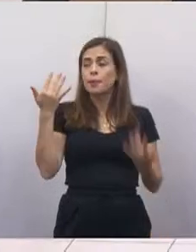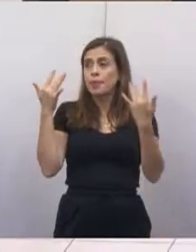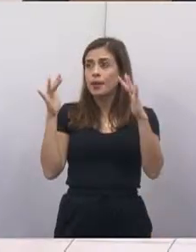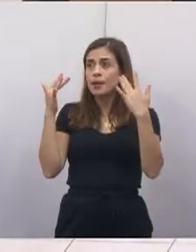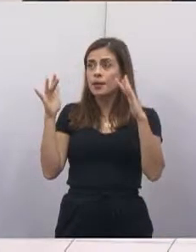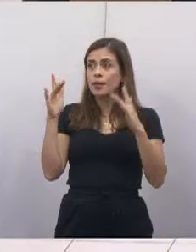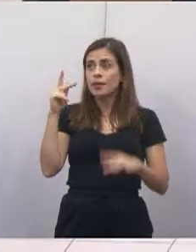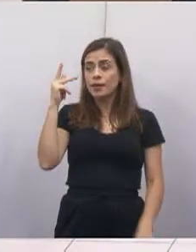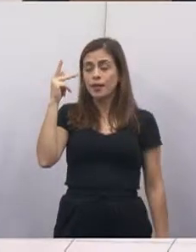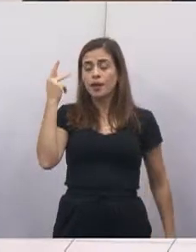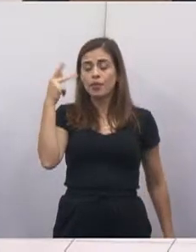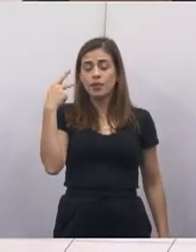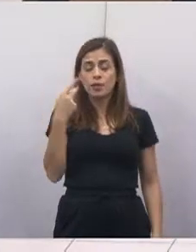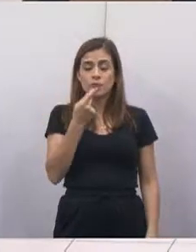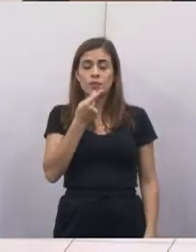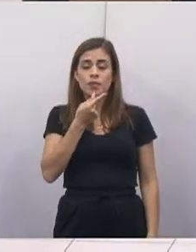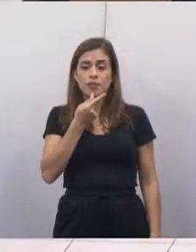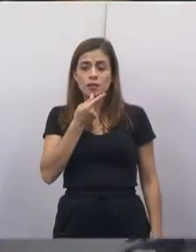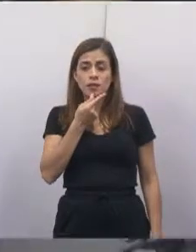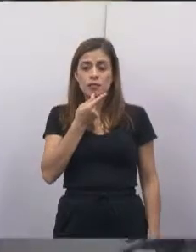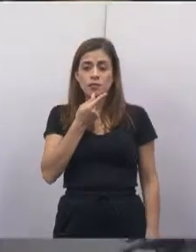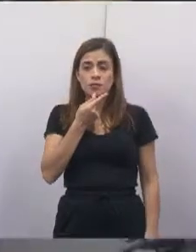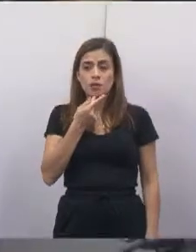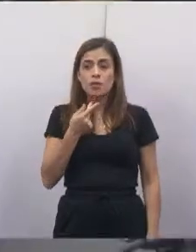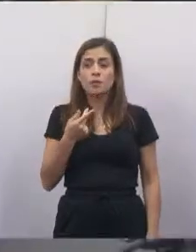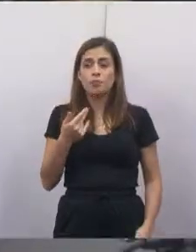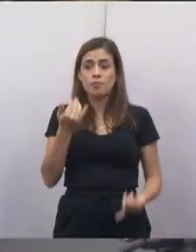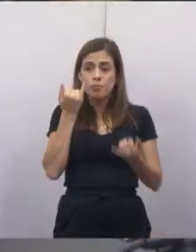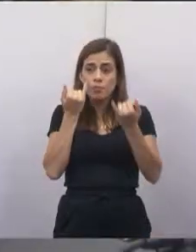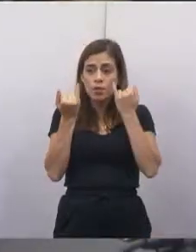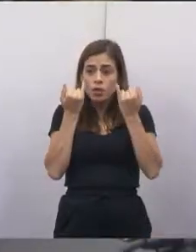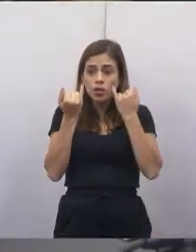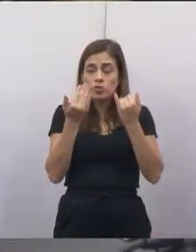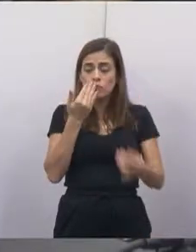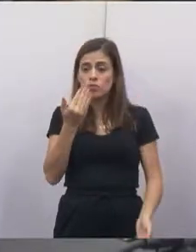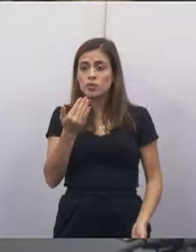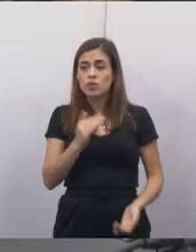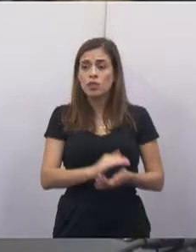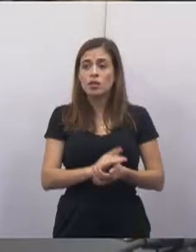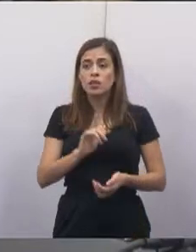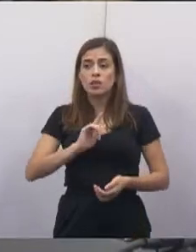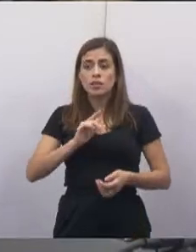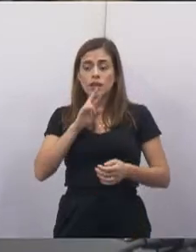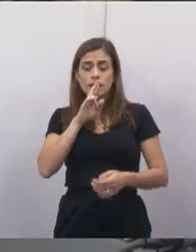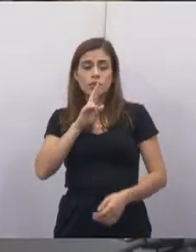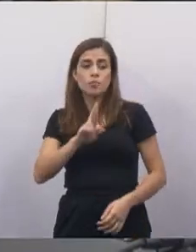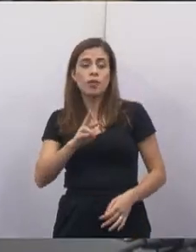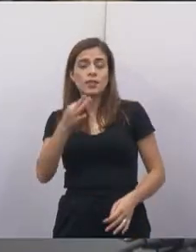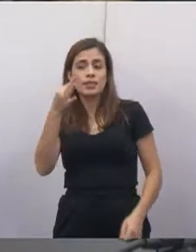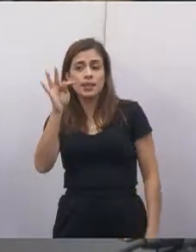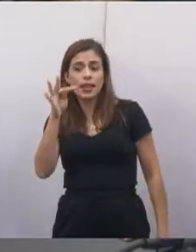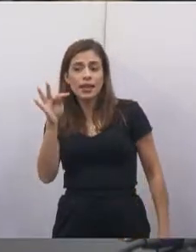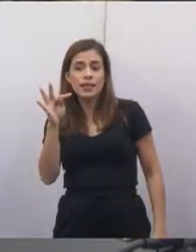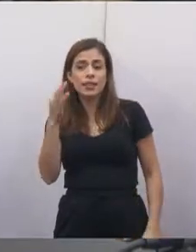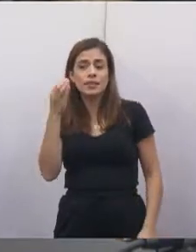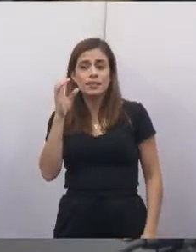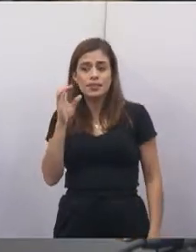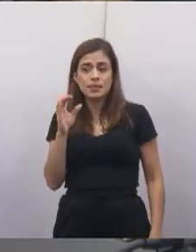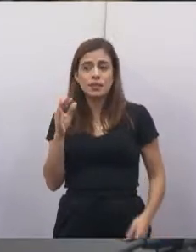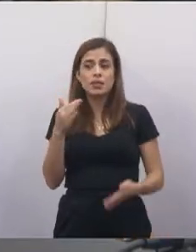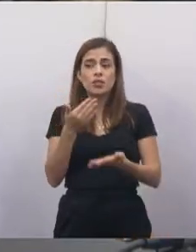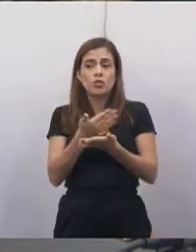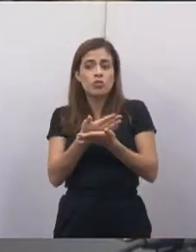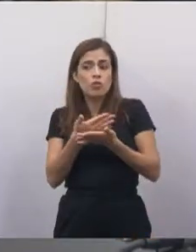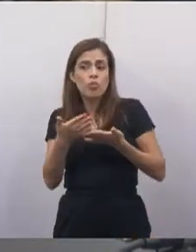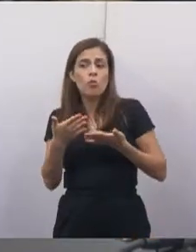ter respostas técnicas, científicas, essas sim é que devem embasar a forma e o modo como